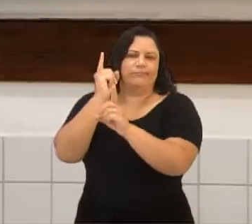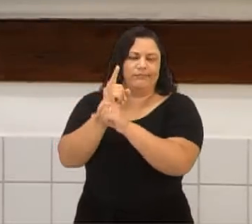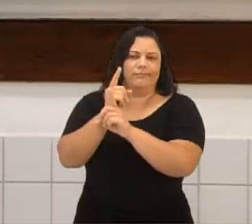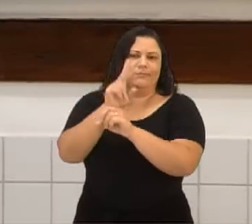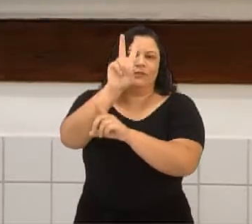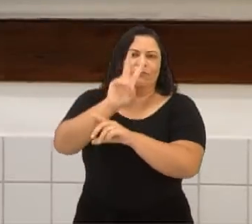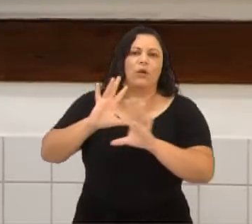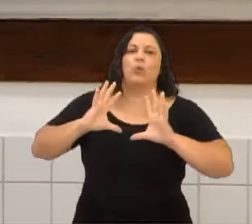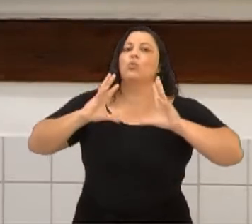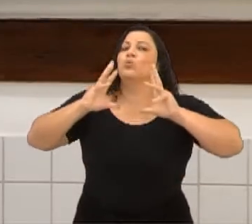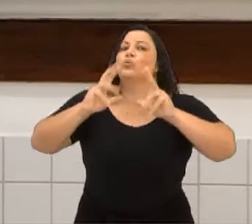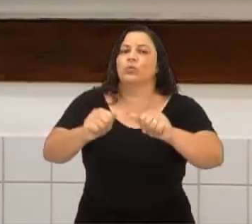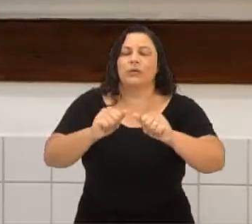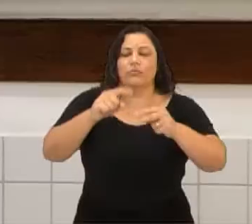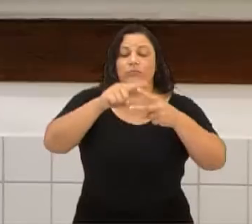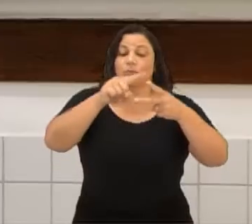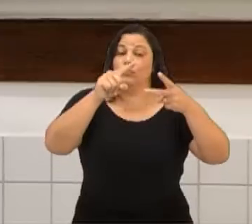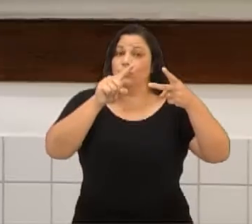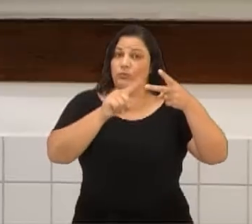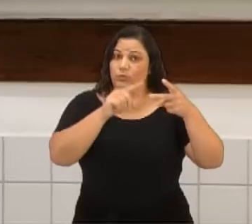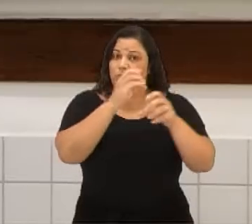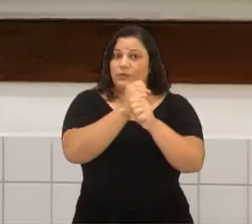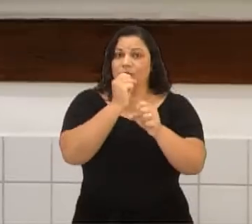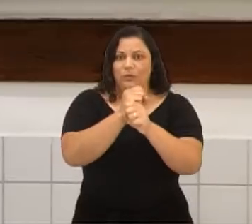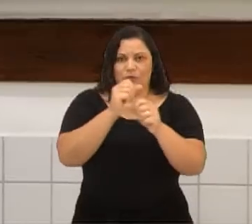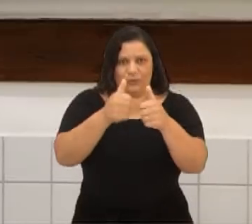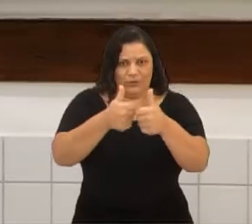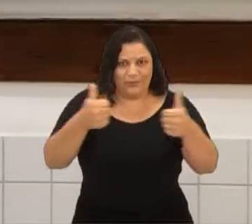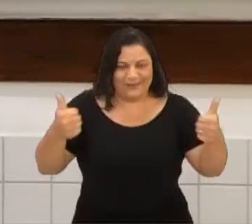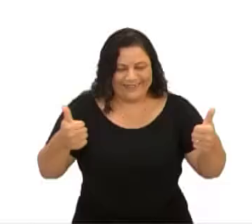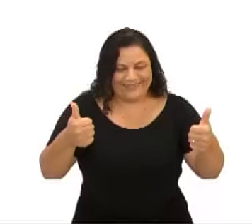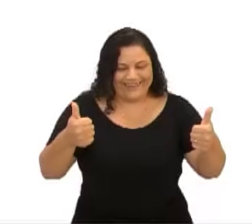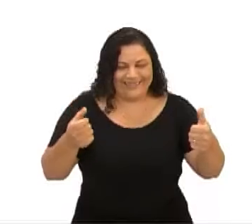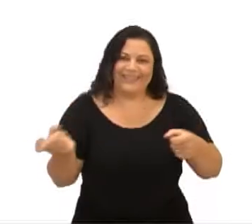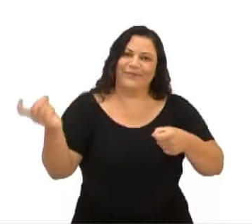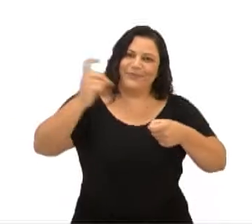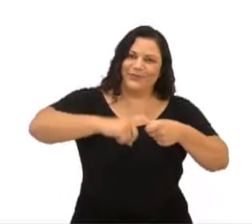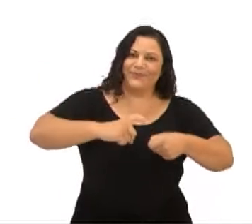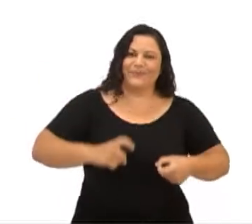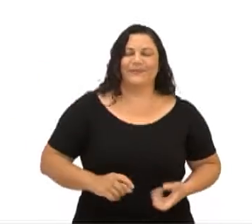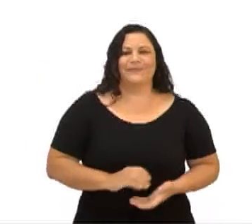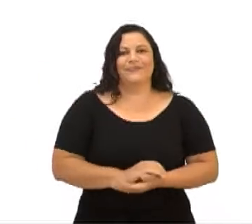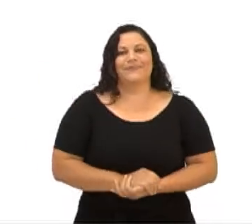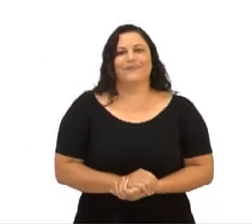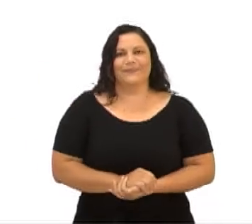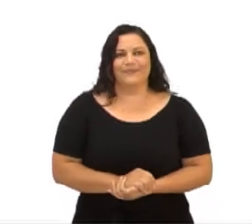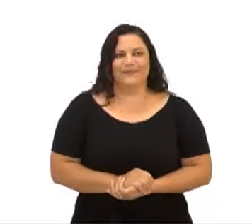total. Duas contas aí que vocês têm que fazer. Façam aí e daqui a pouco a gente corrige.